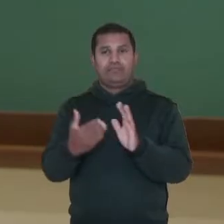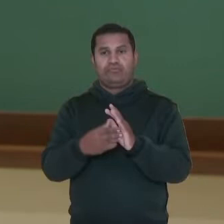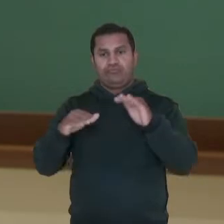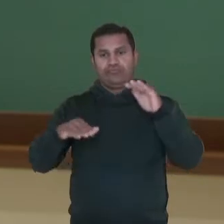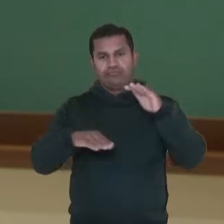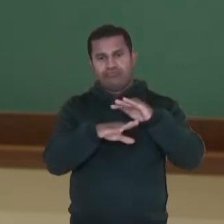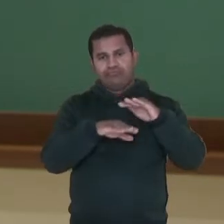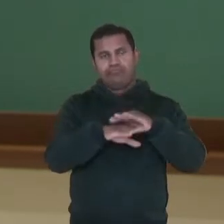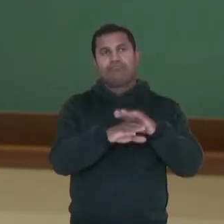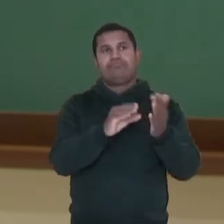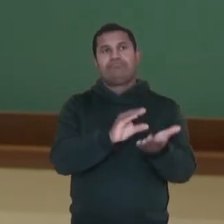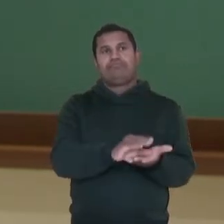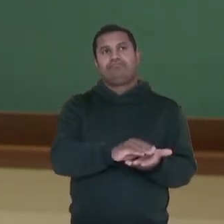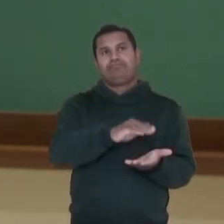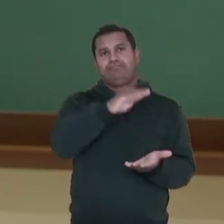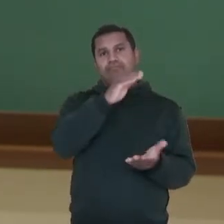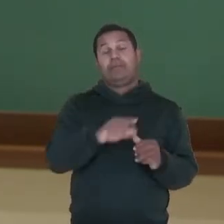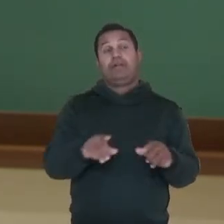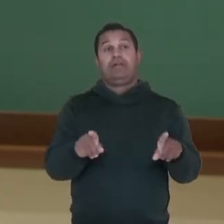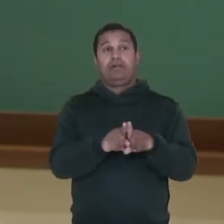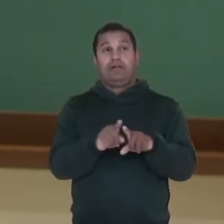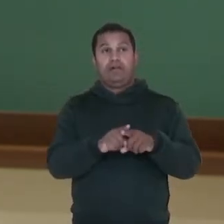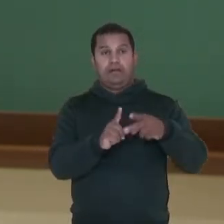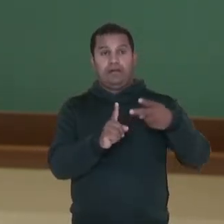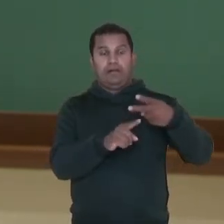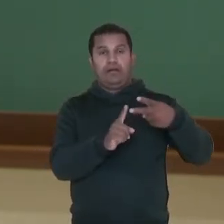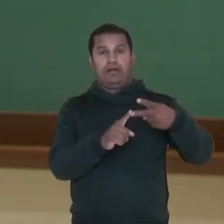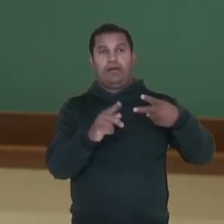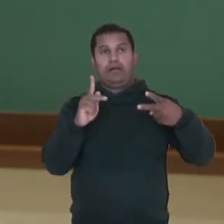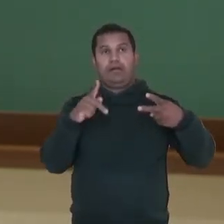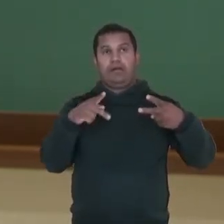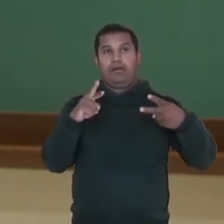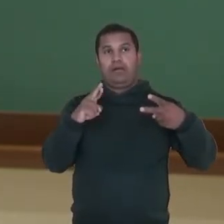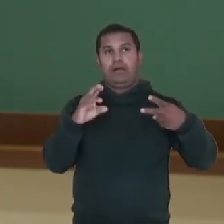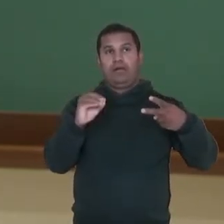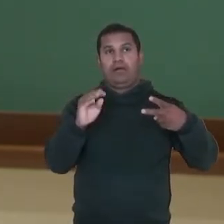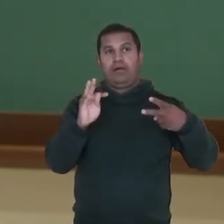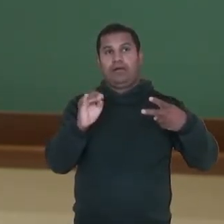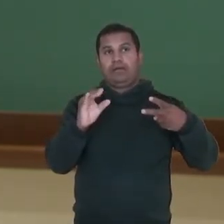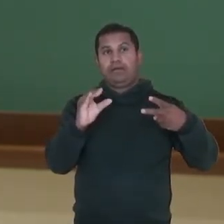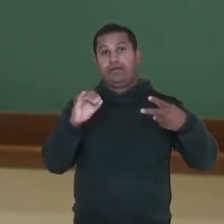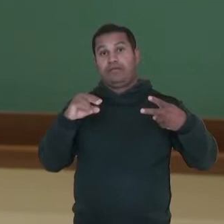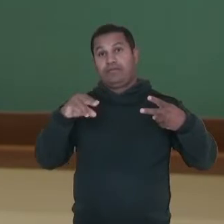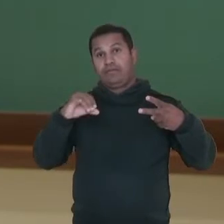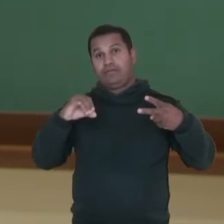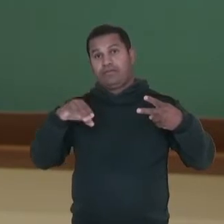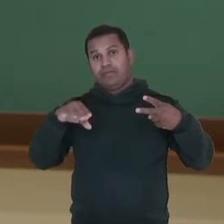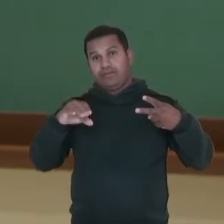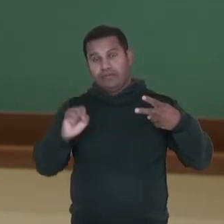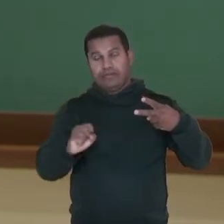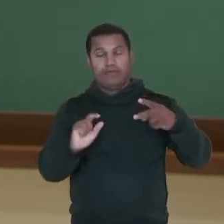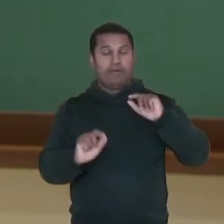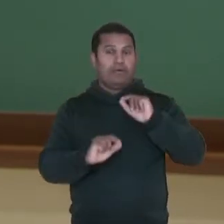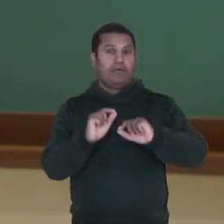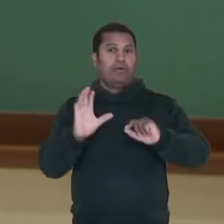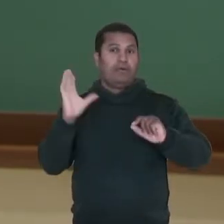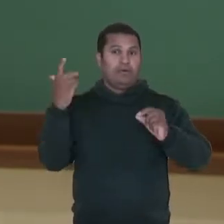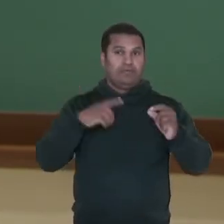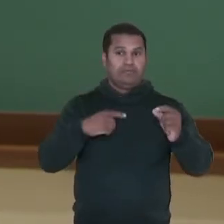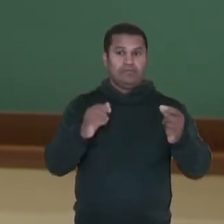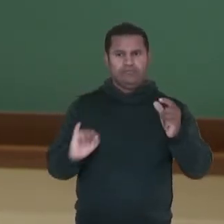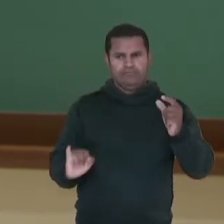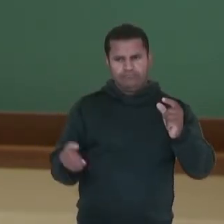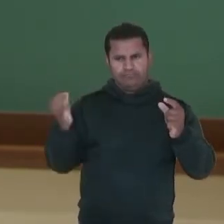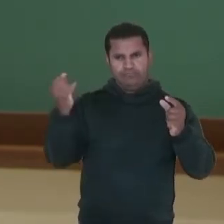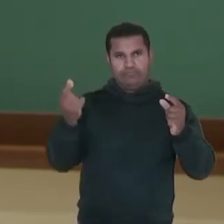de impostos dos produtos que vinham de fora. Então a forma de proteger era aumentar os impostos dos produtos